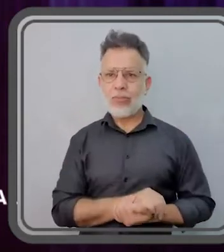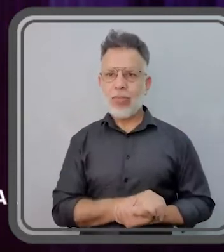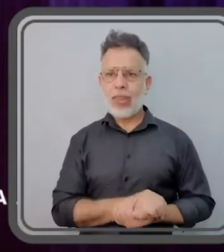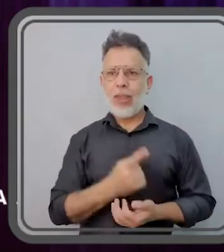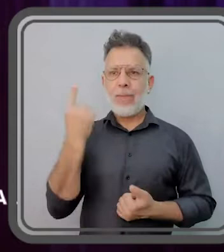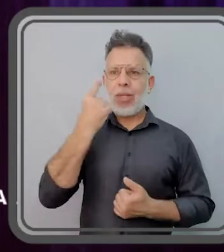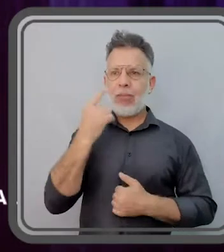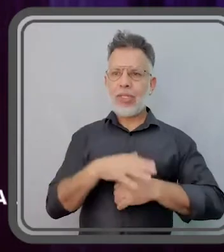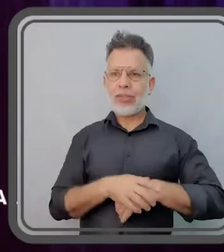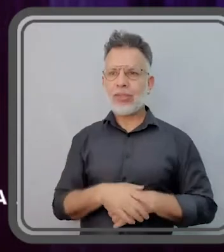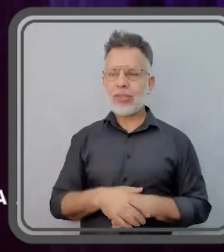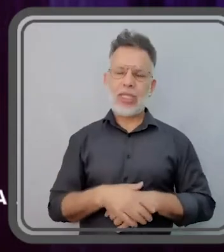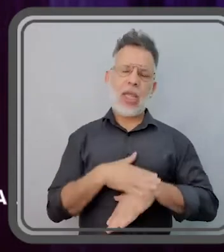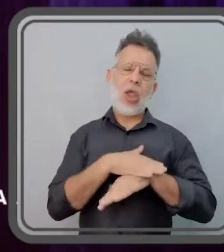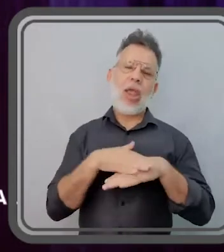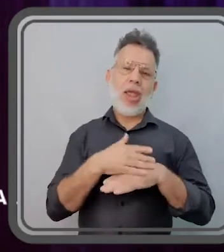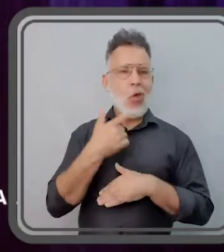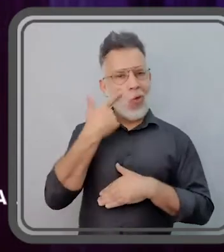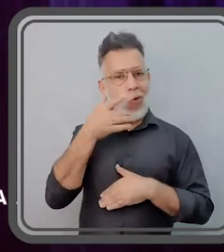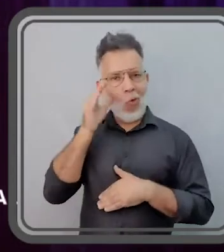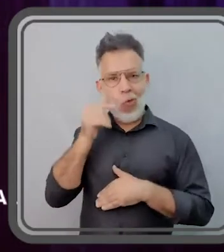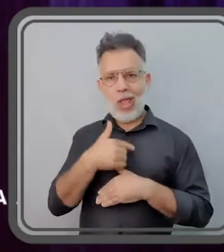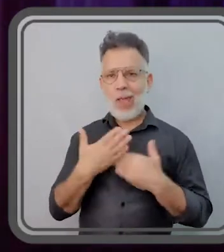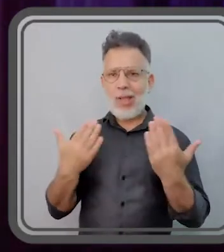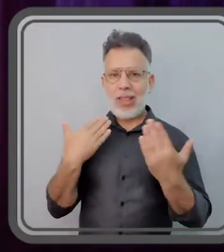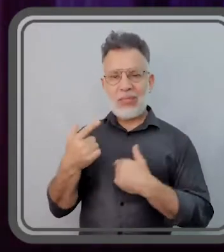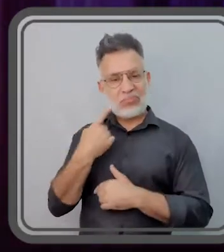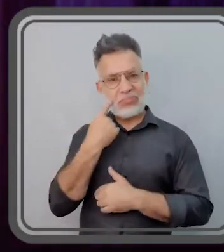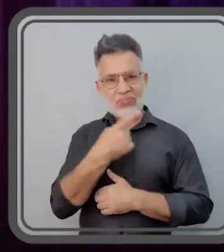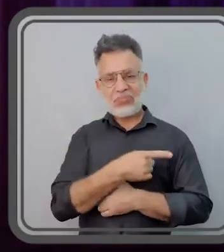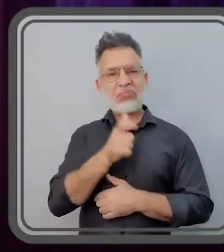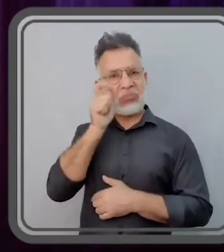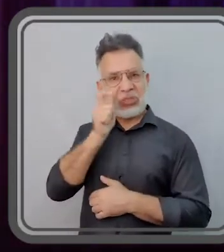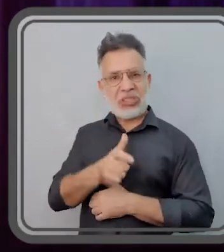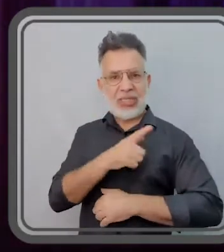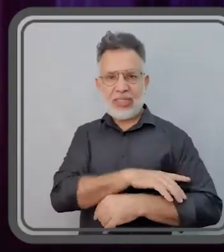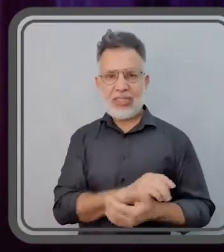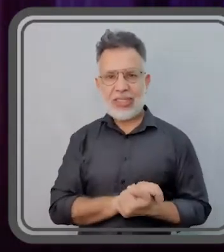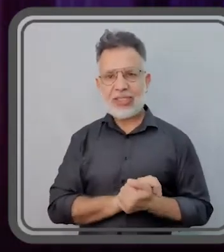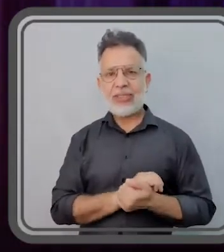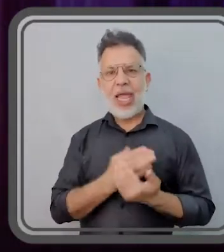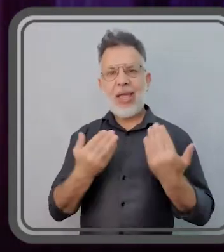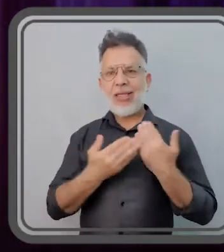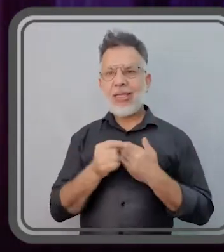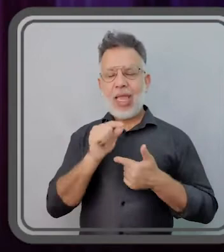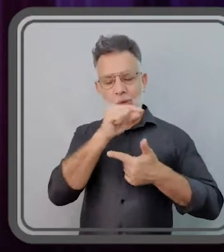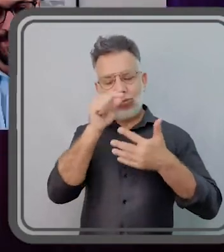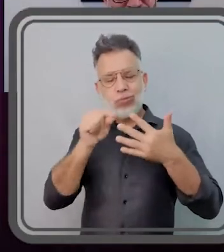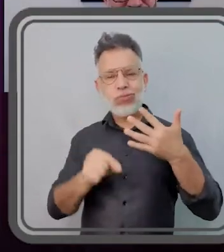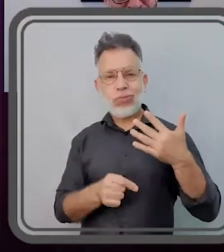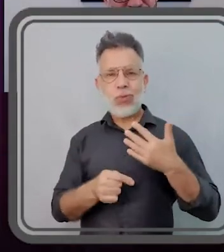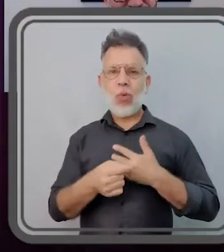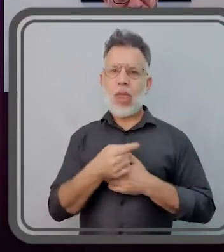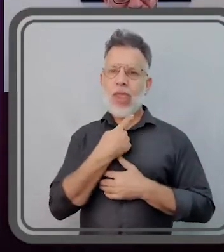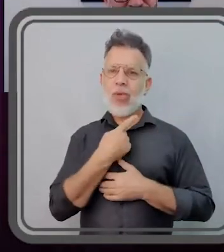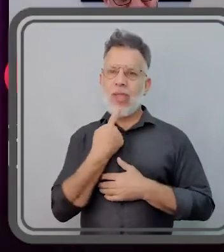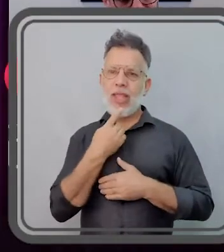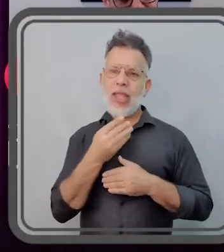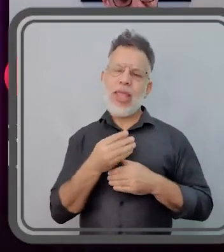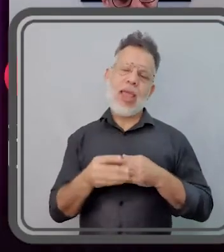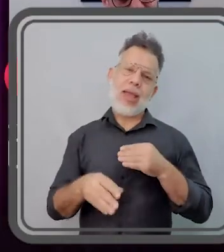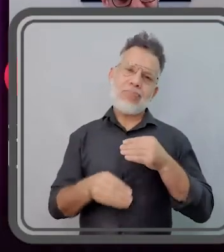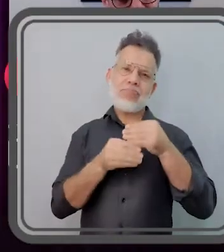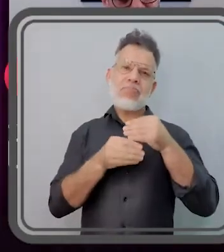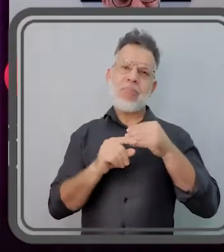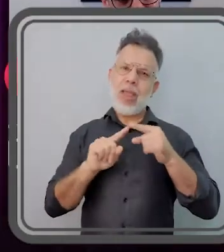Gustavo e Thiago, uma conversa e um bate-papo que eu escutei muito interessante, não? E alguns pontos eu queria ressaltar,